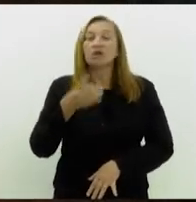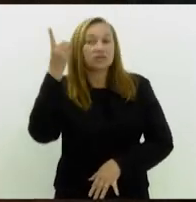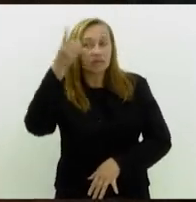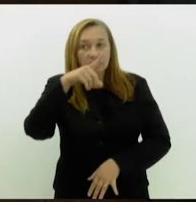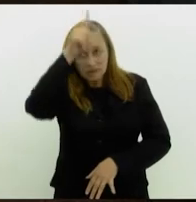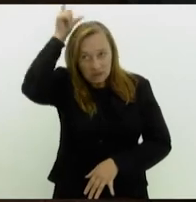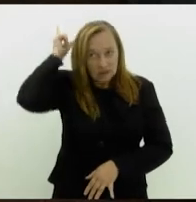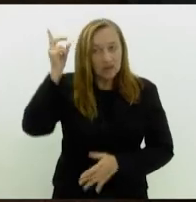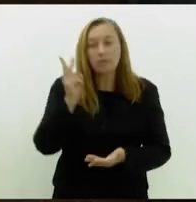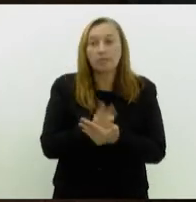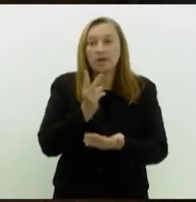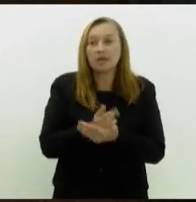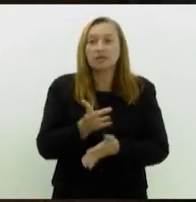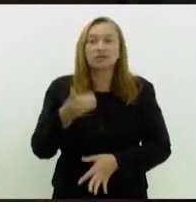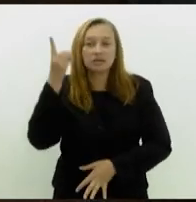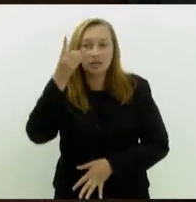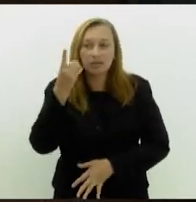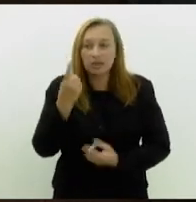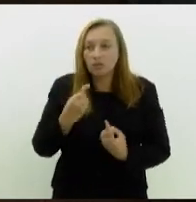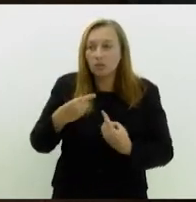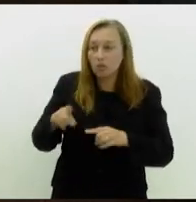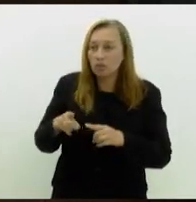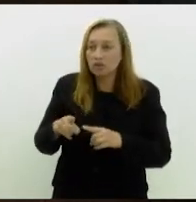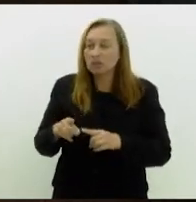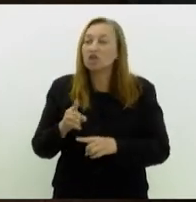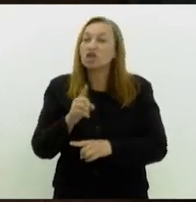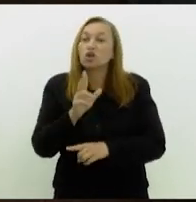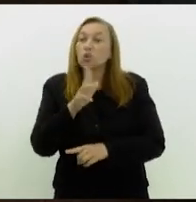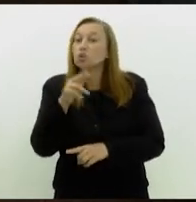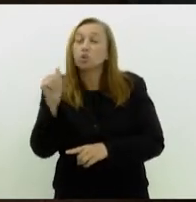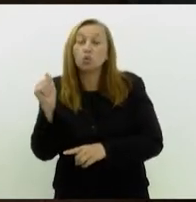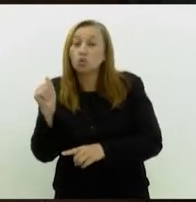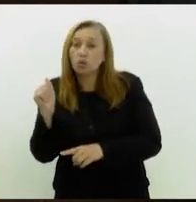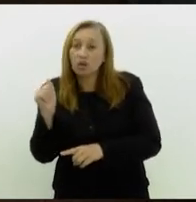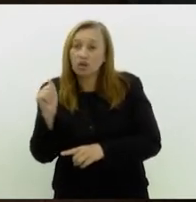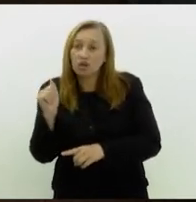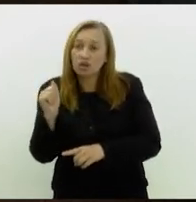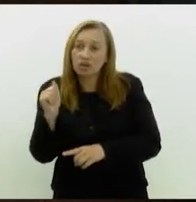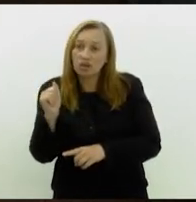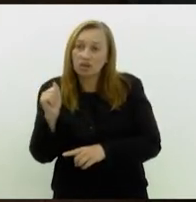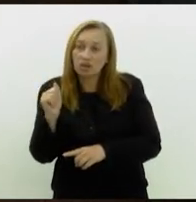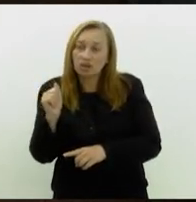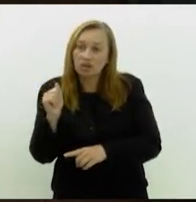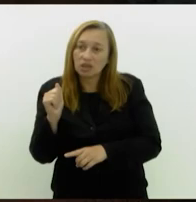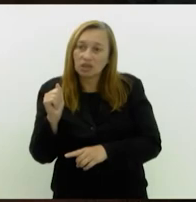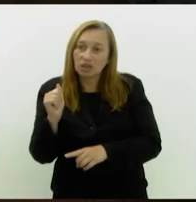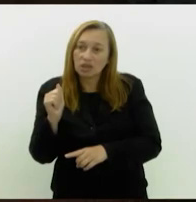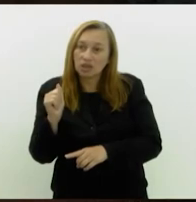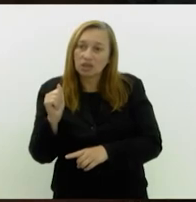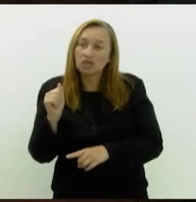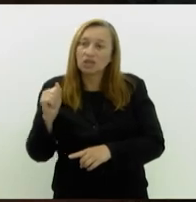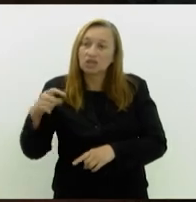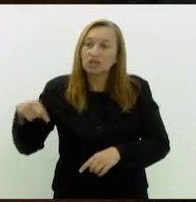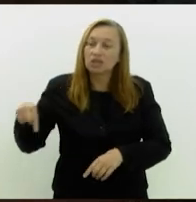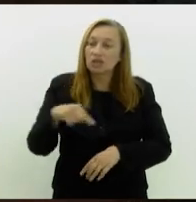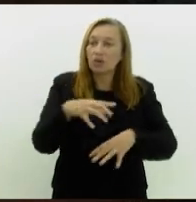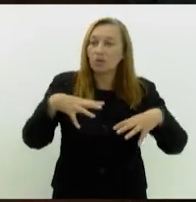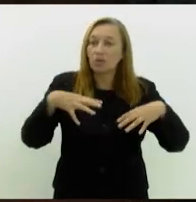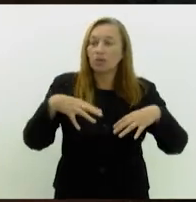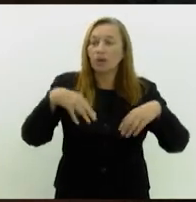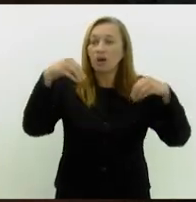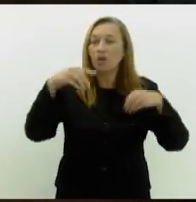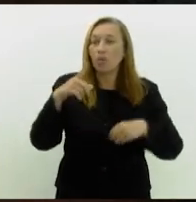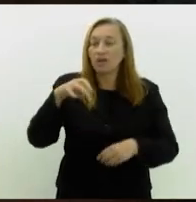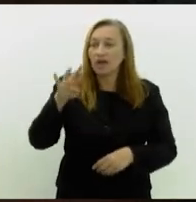mesmo sendo um deputado de oposição jamais se furta a comparecer ao Palácio Guanabara ao palácio